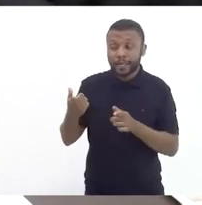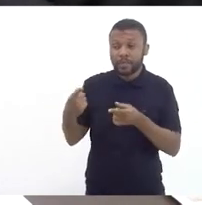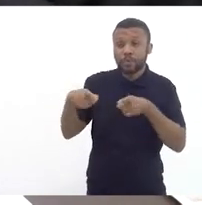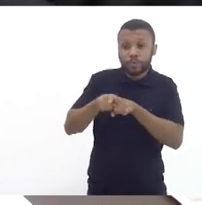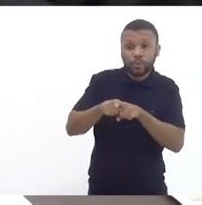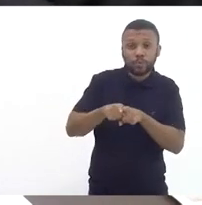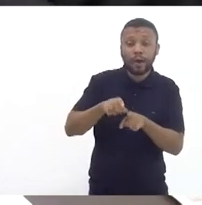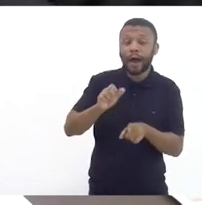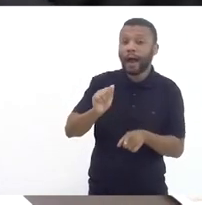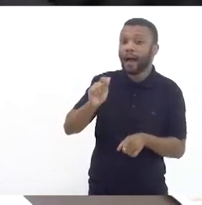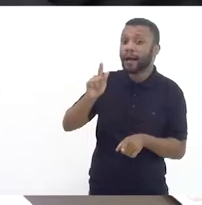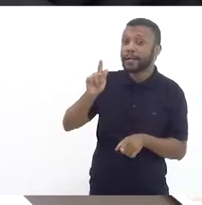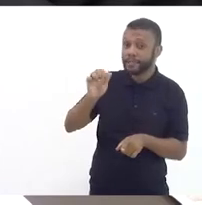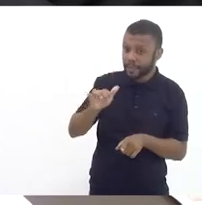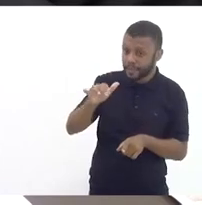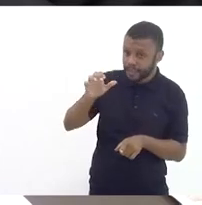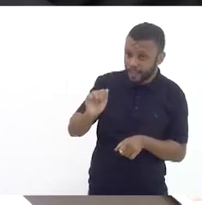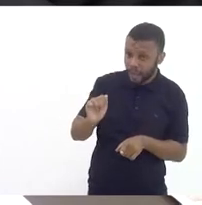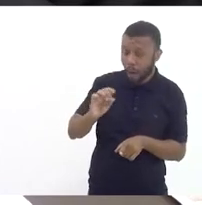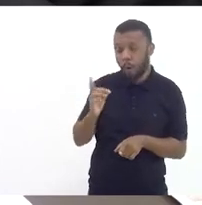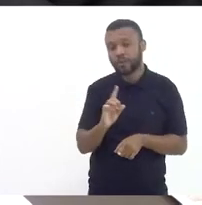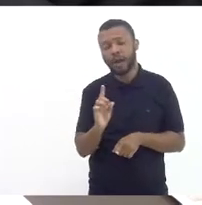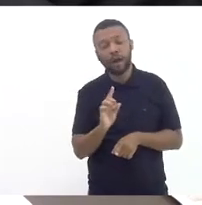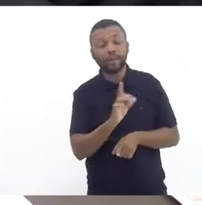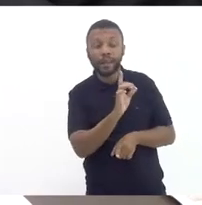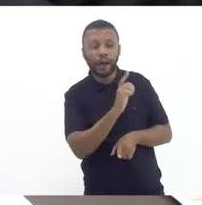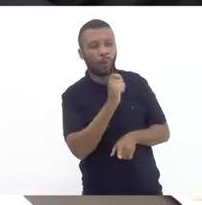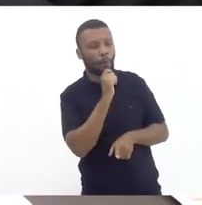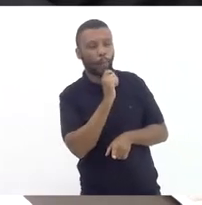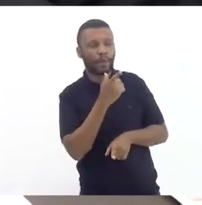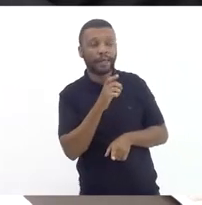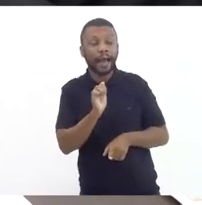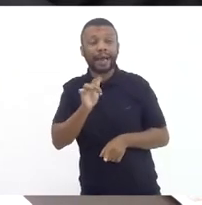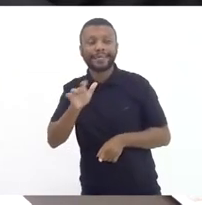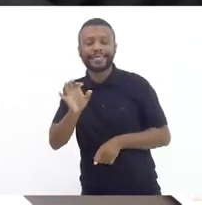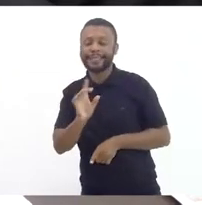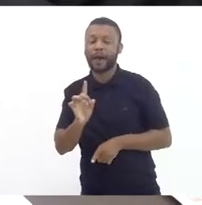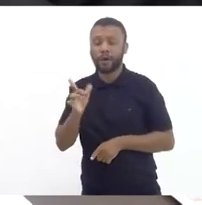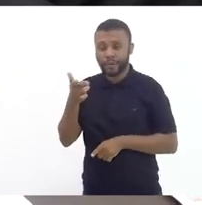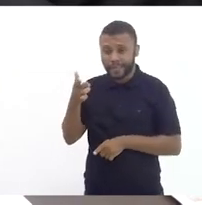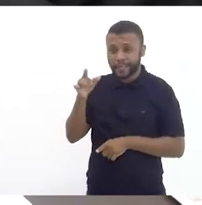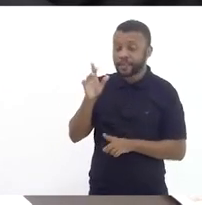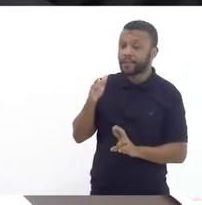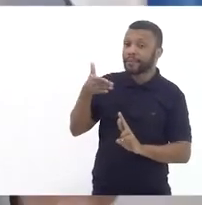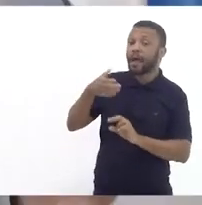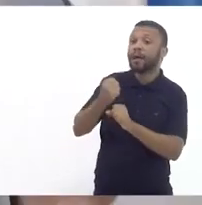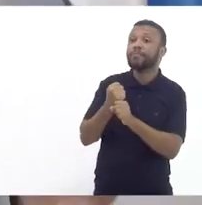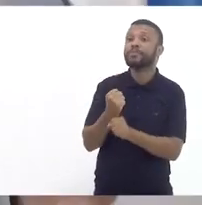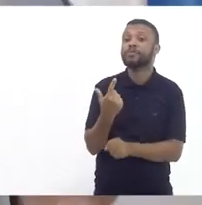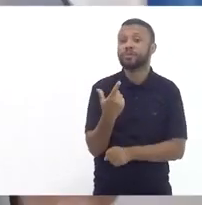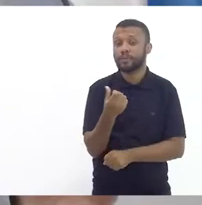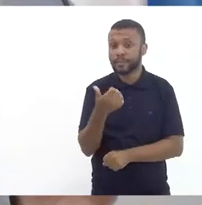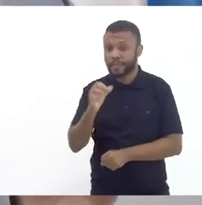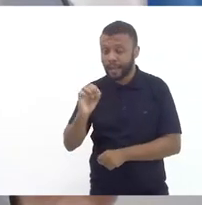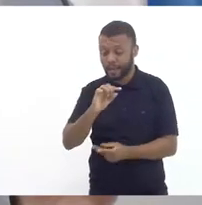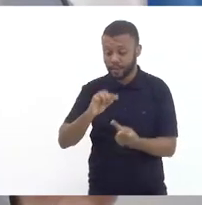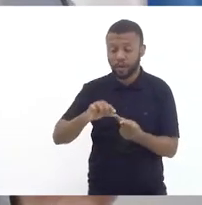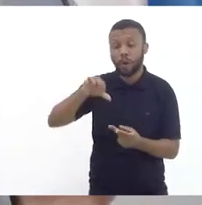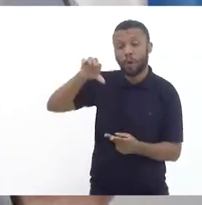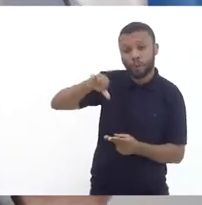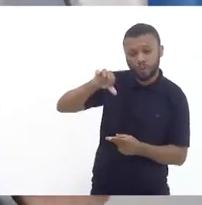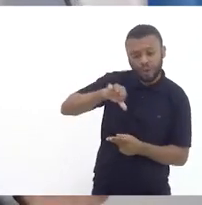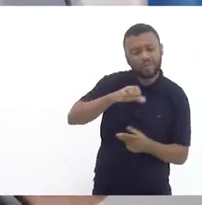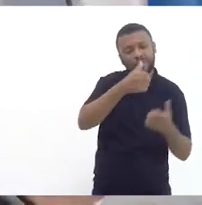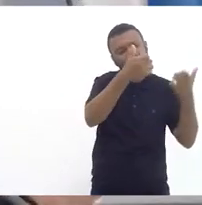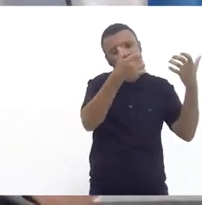sem? Não, sem a presença da Getranspa. Mas, presidente, esse oitavo termo aditivo é de 2010. Sim. O nono, Vossa